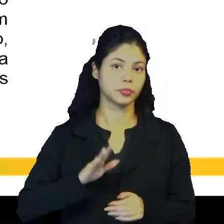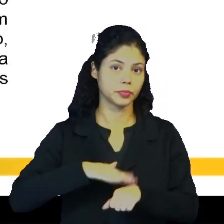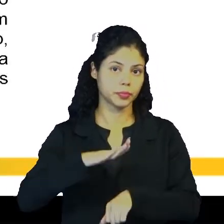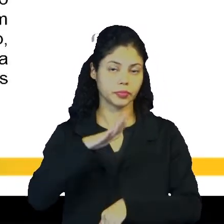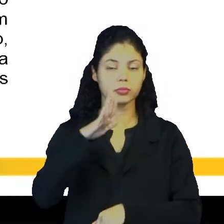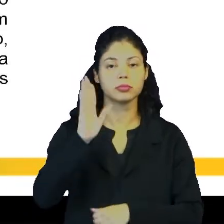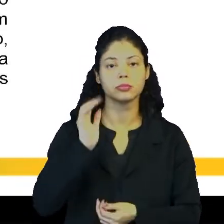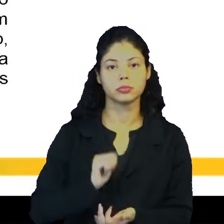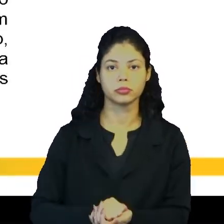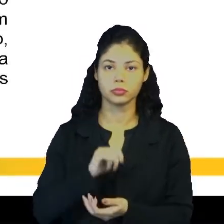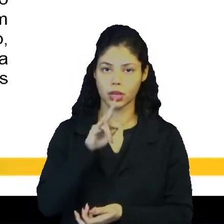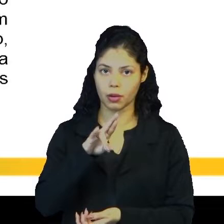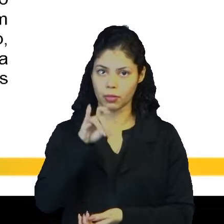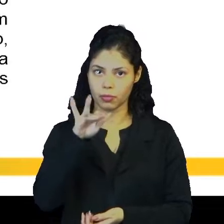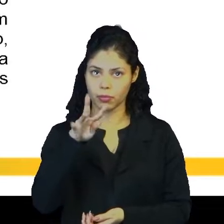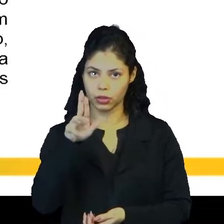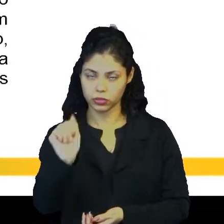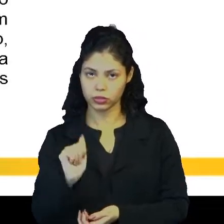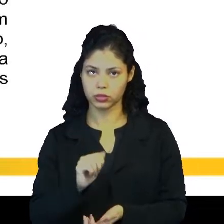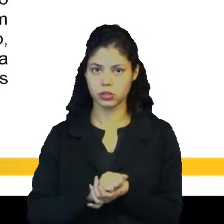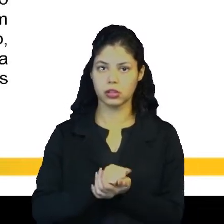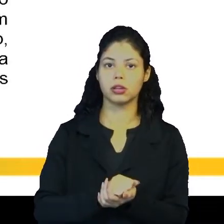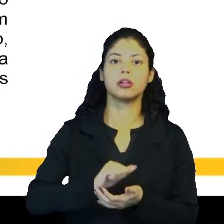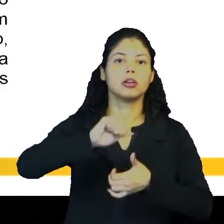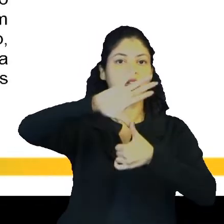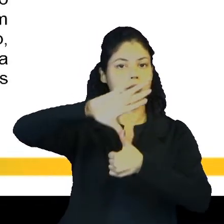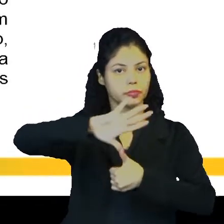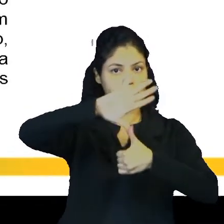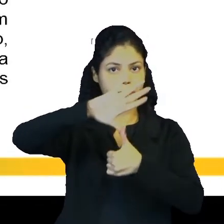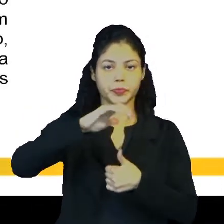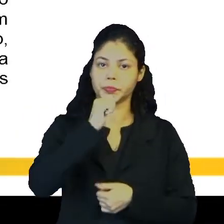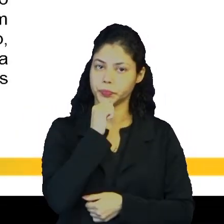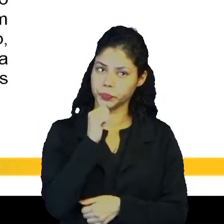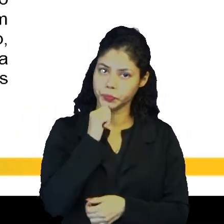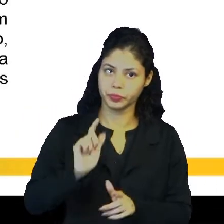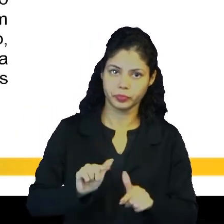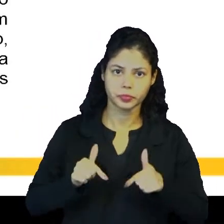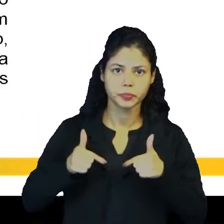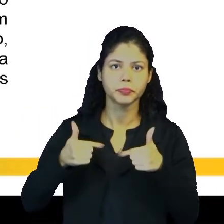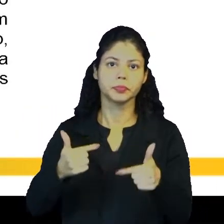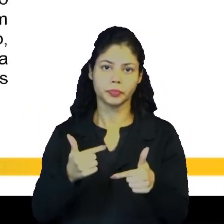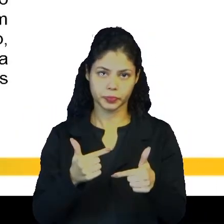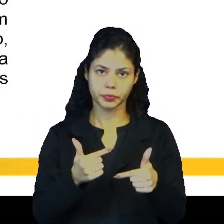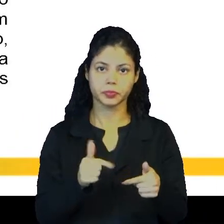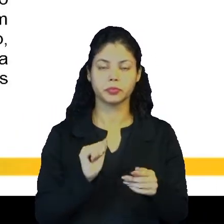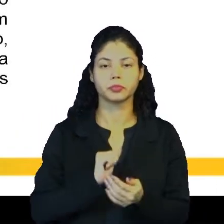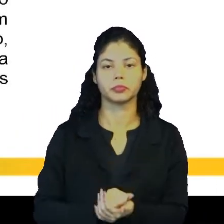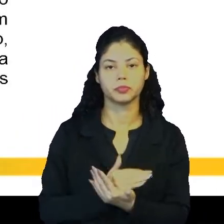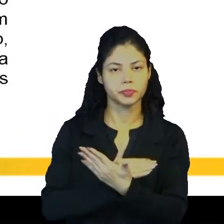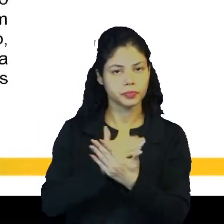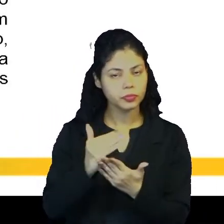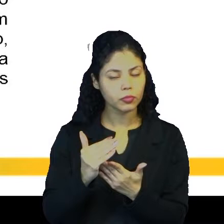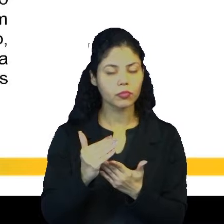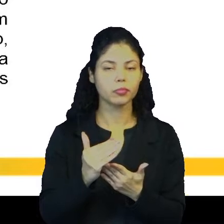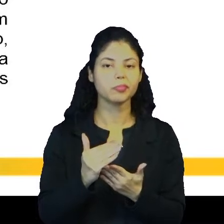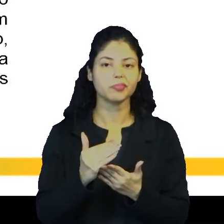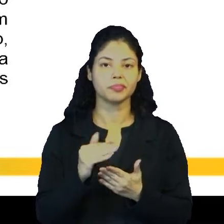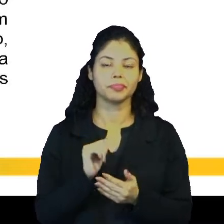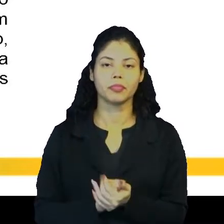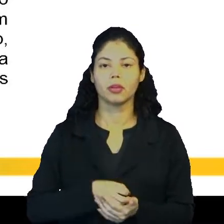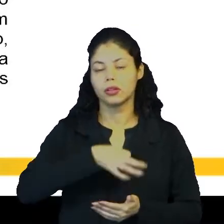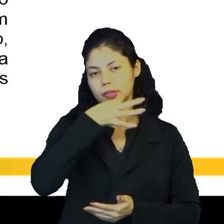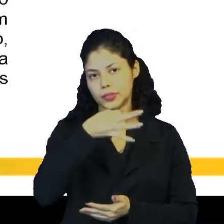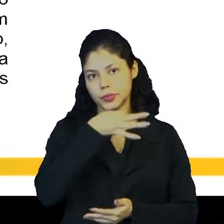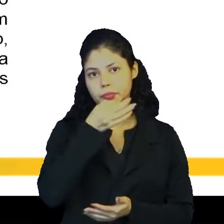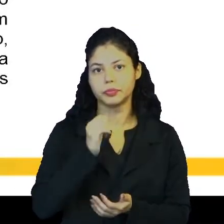mais emblemáticas aqui na América do Sul. Depois de enfrentar uma recessão inicial, optou